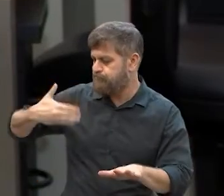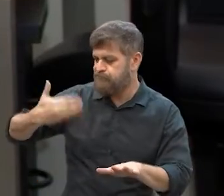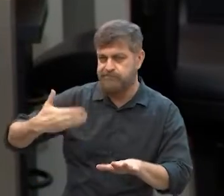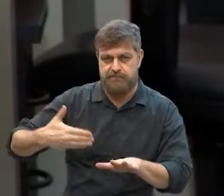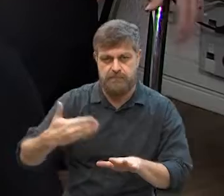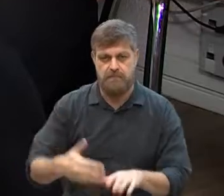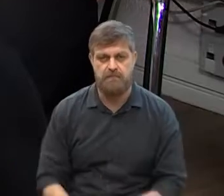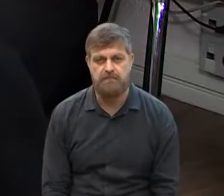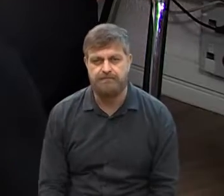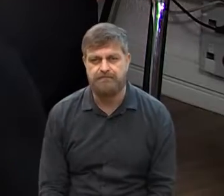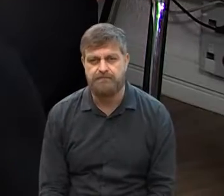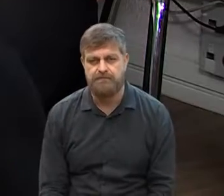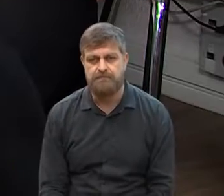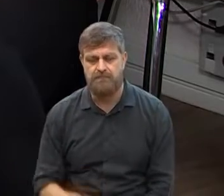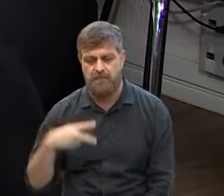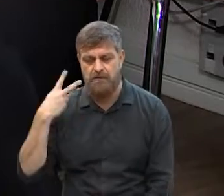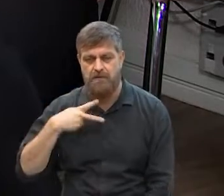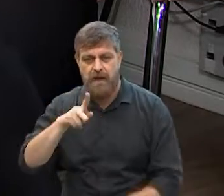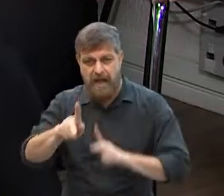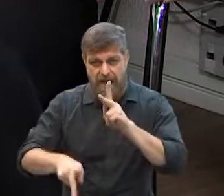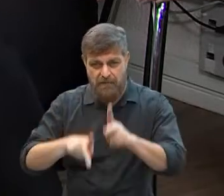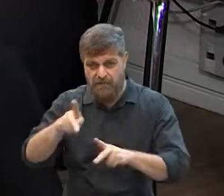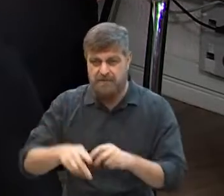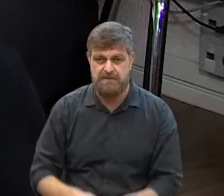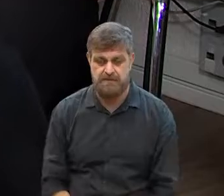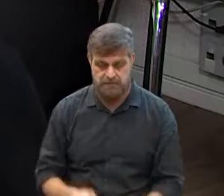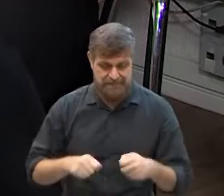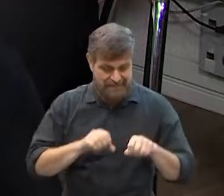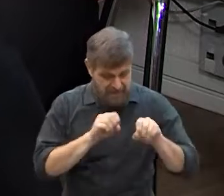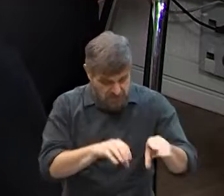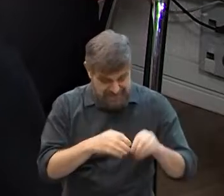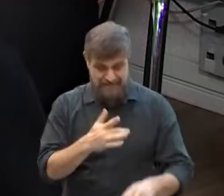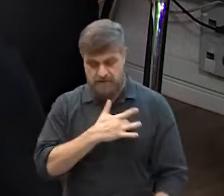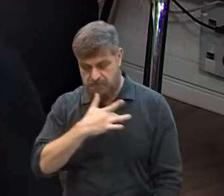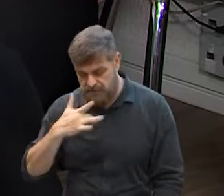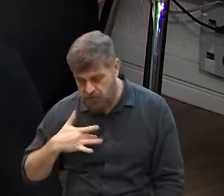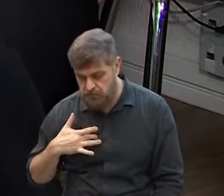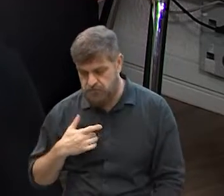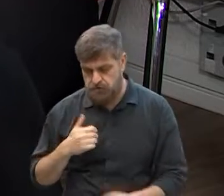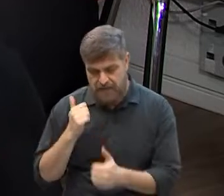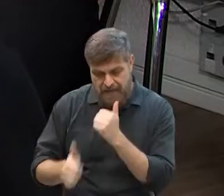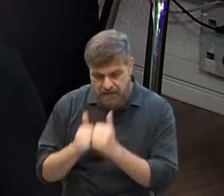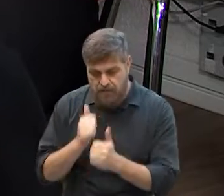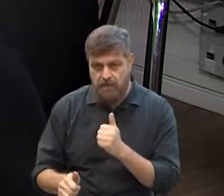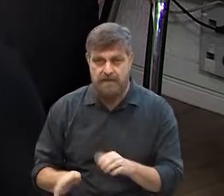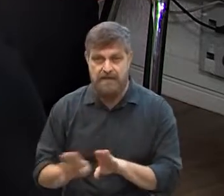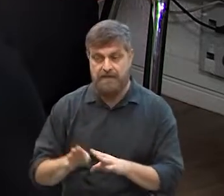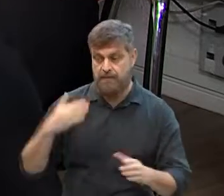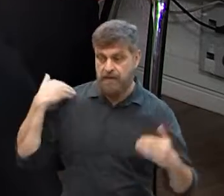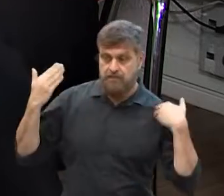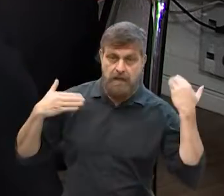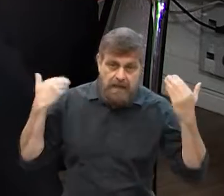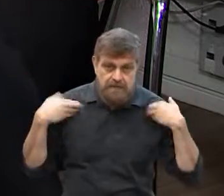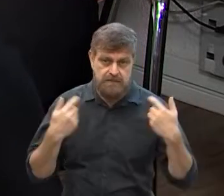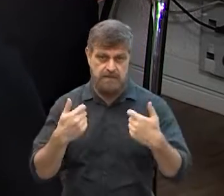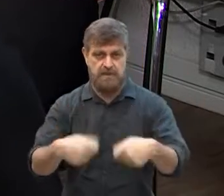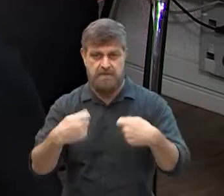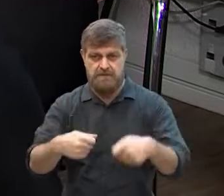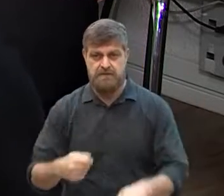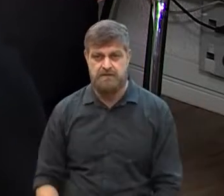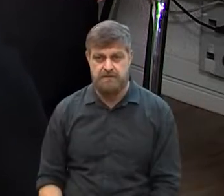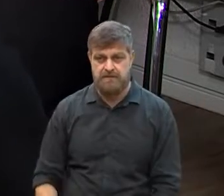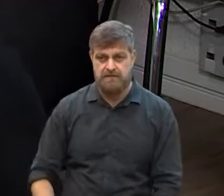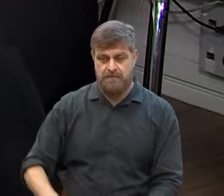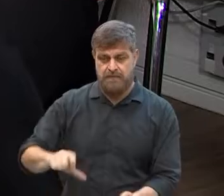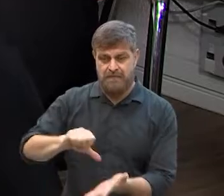desse último período. Vereadora, a população precisa de educação, saúde, esporte e lazer também, né? Claro. Centro